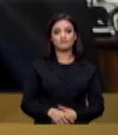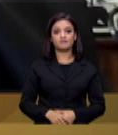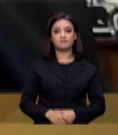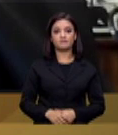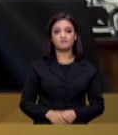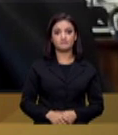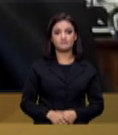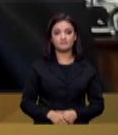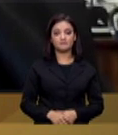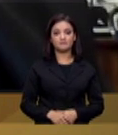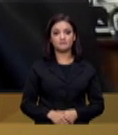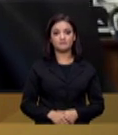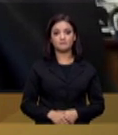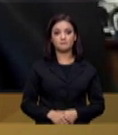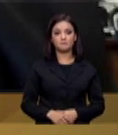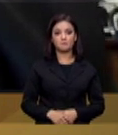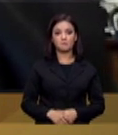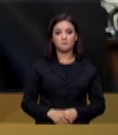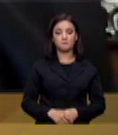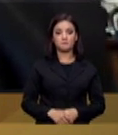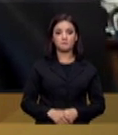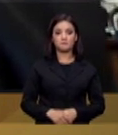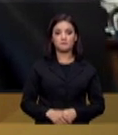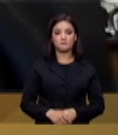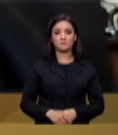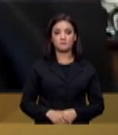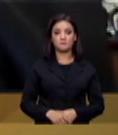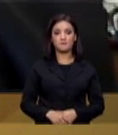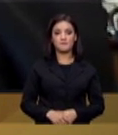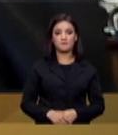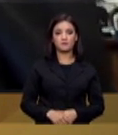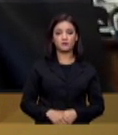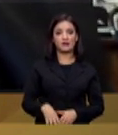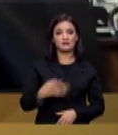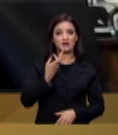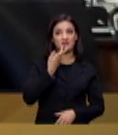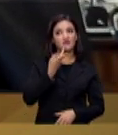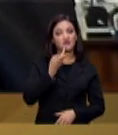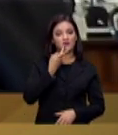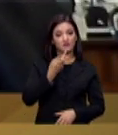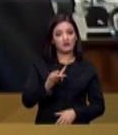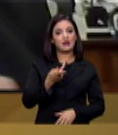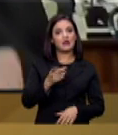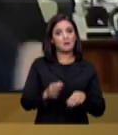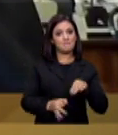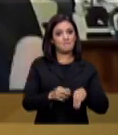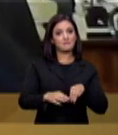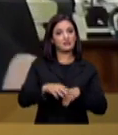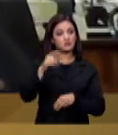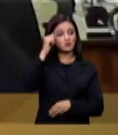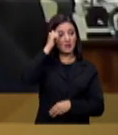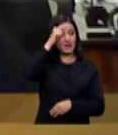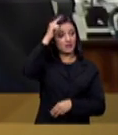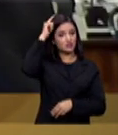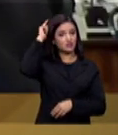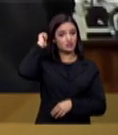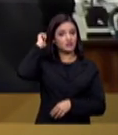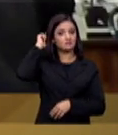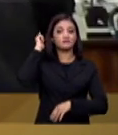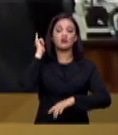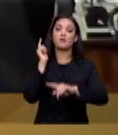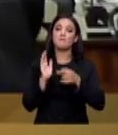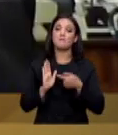presidente, que as observações do ministro Alexandre, de fato, mostram a